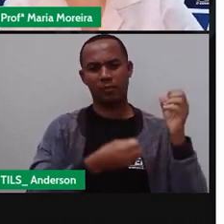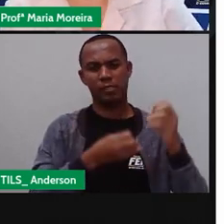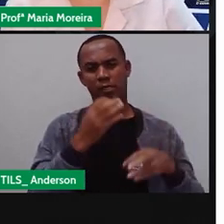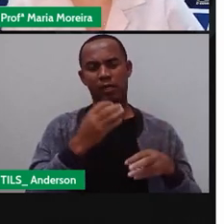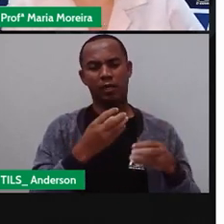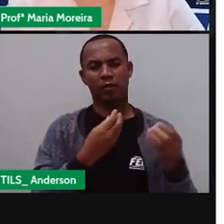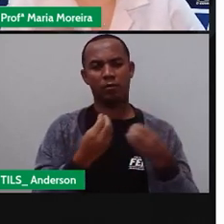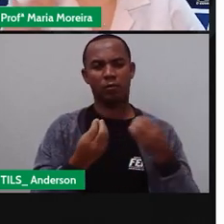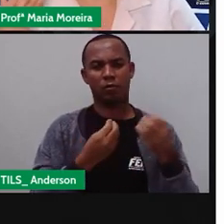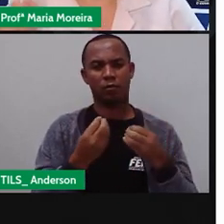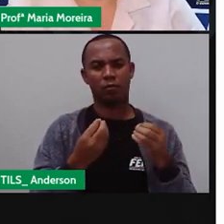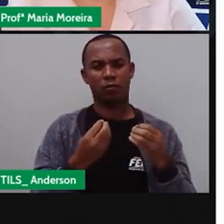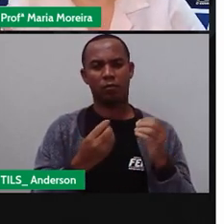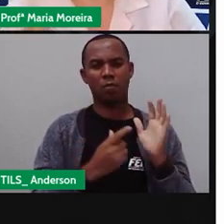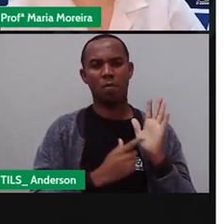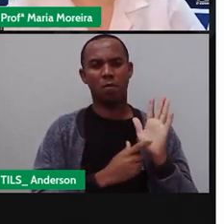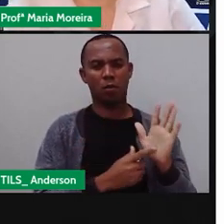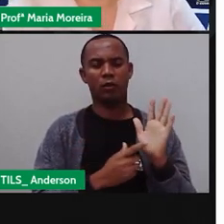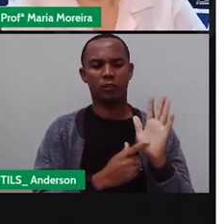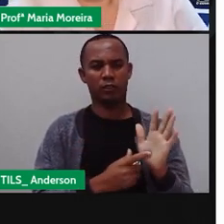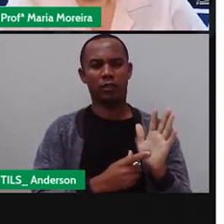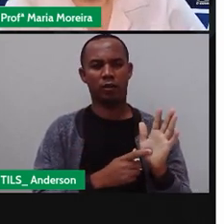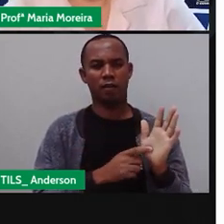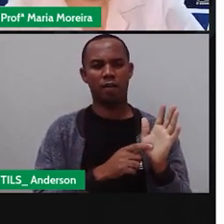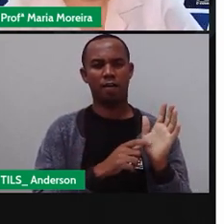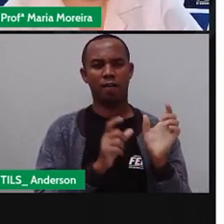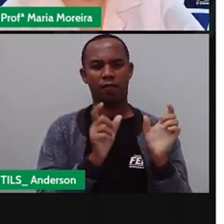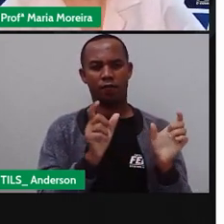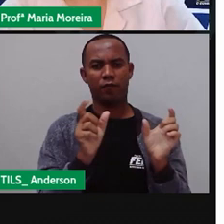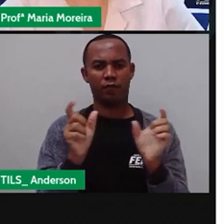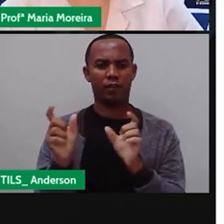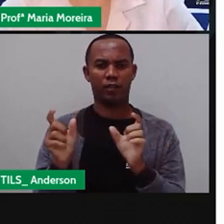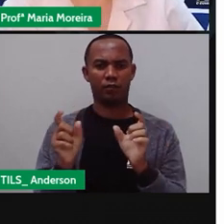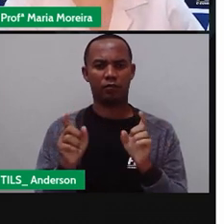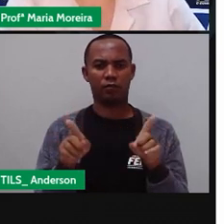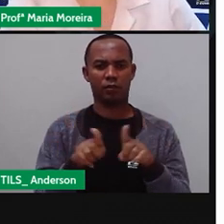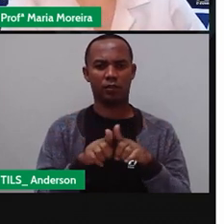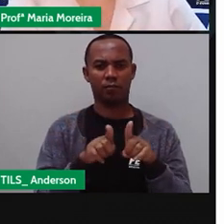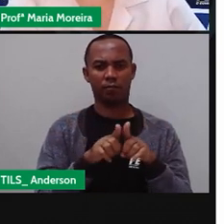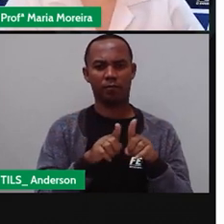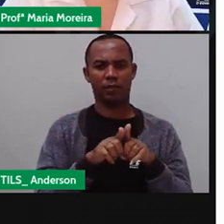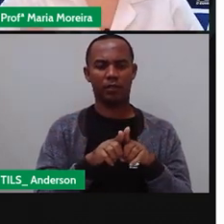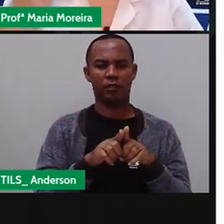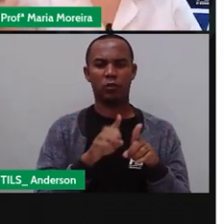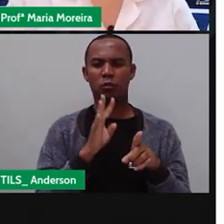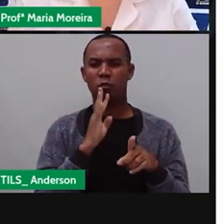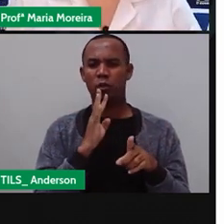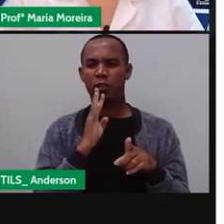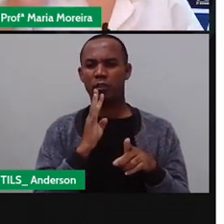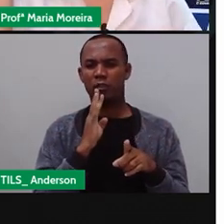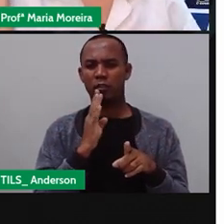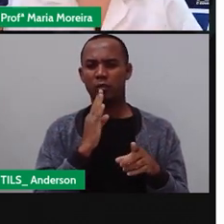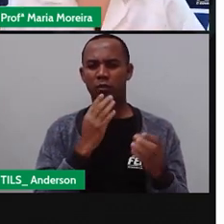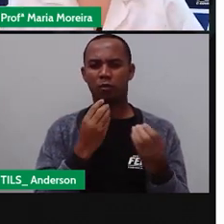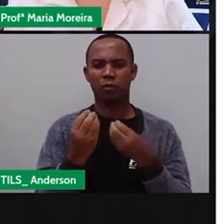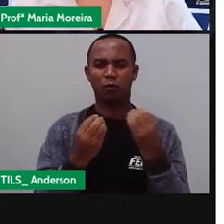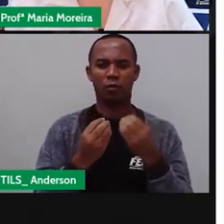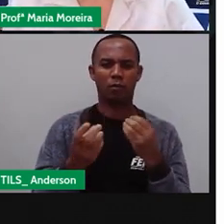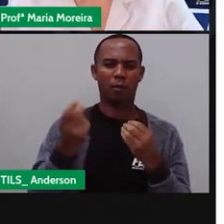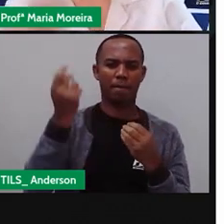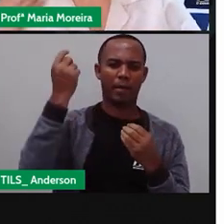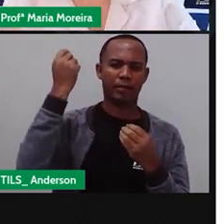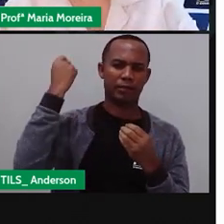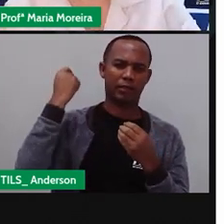vamos representados pelo verso, estrofe e a rima, que são velhos conhecidos de vocês. A rima a gente está vendo lá desde o